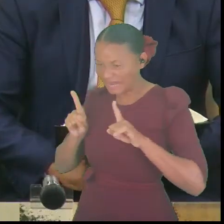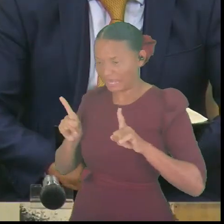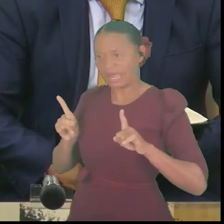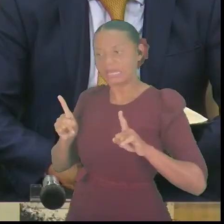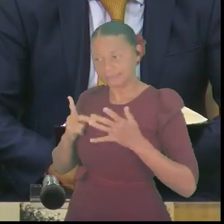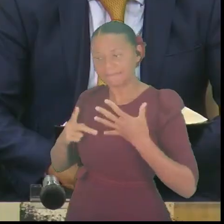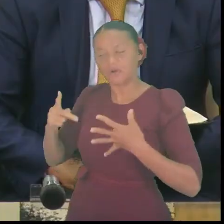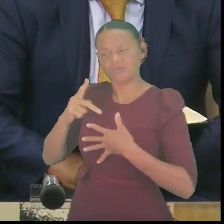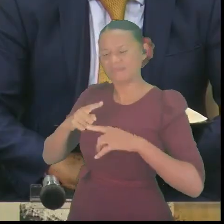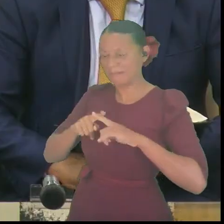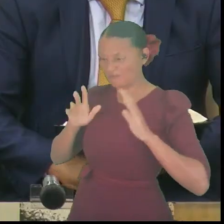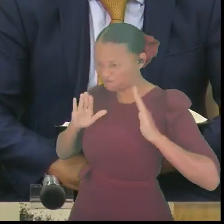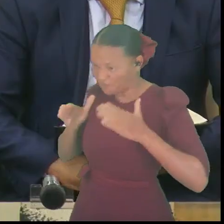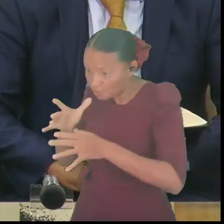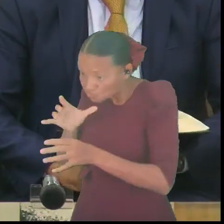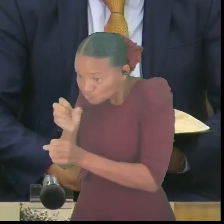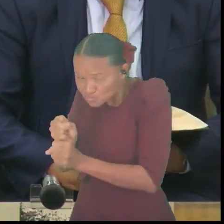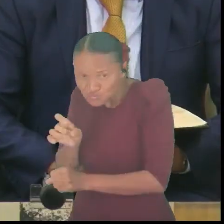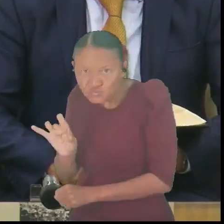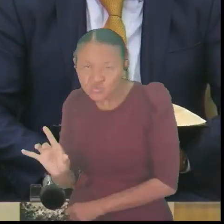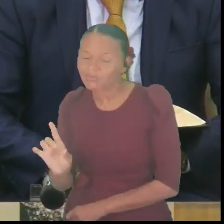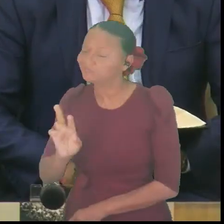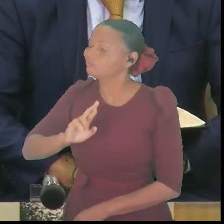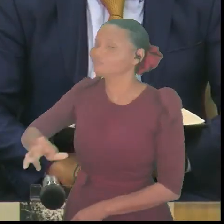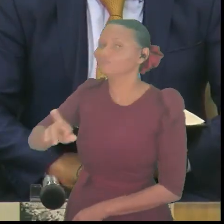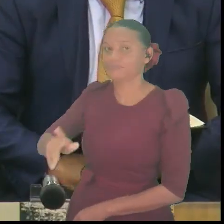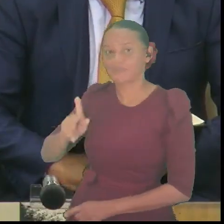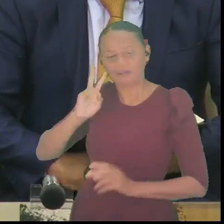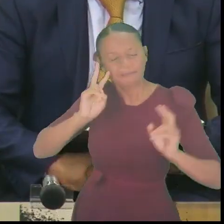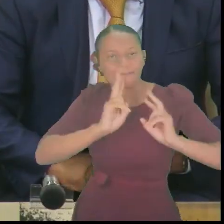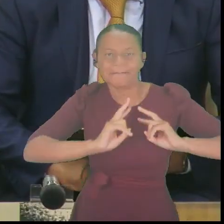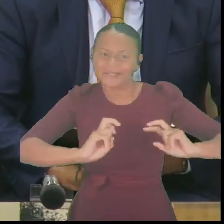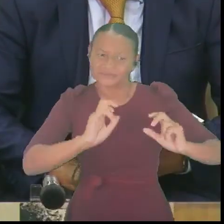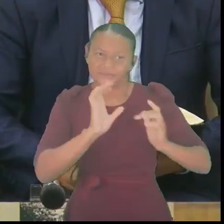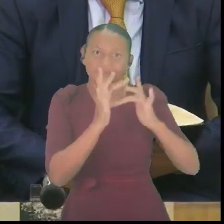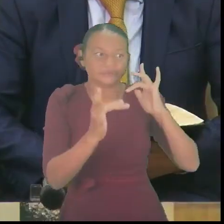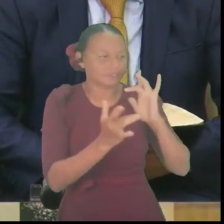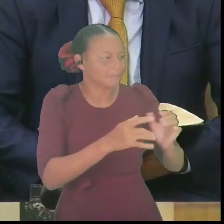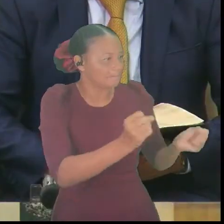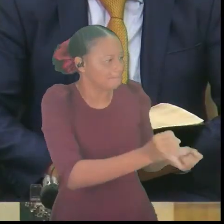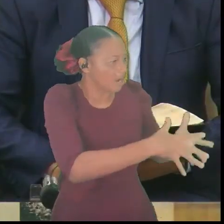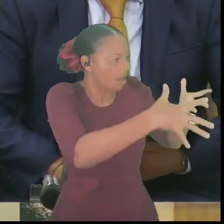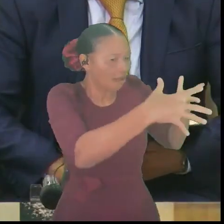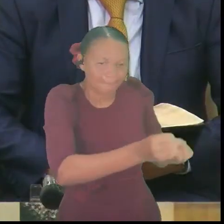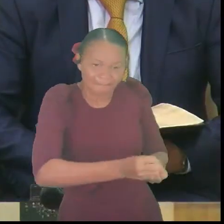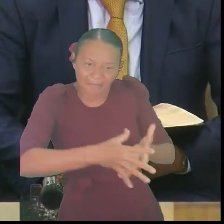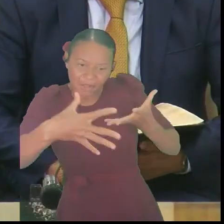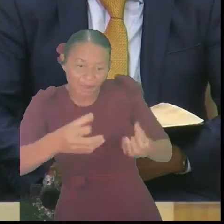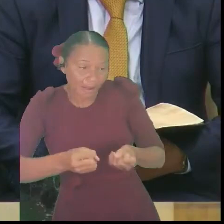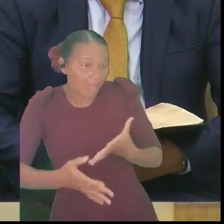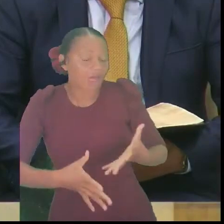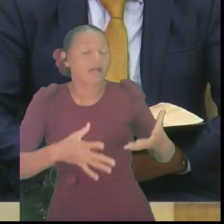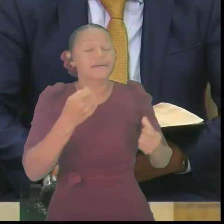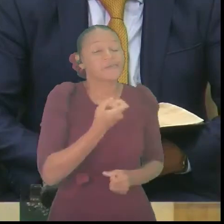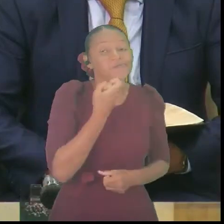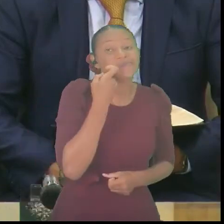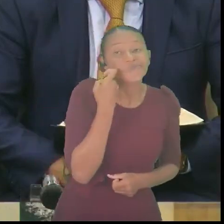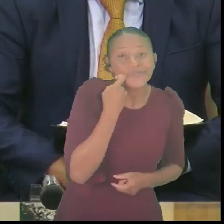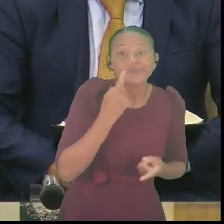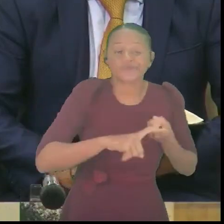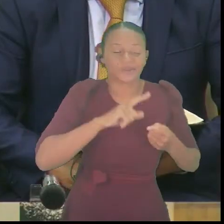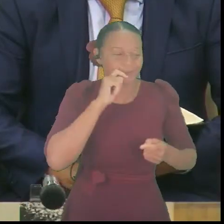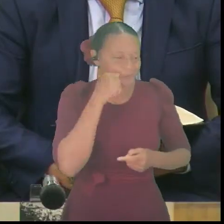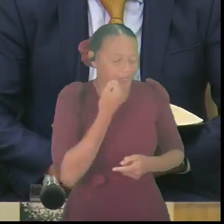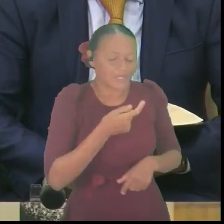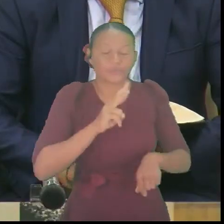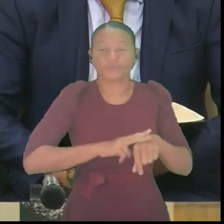ele. Por isso você vai perceber que nos milagres que Jesus operou, ele operou a multiplicação de pães e peixes 2 vezes, fazendo